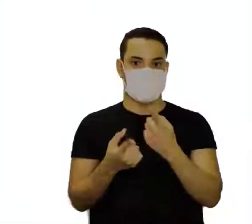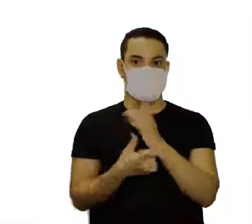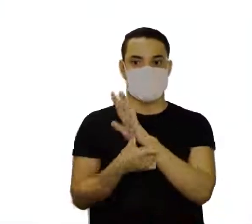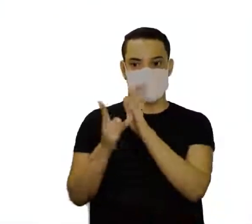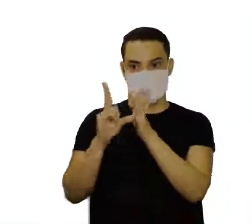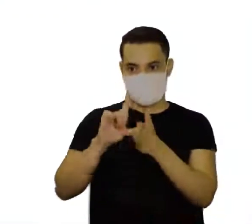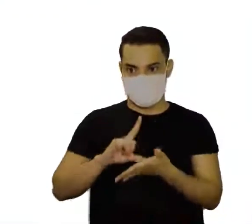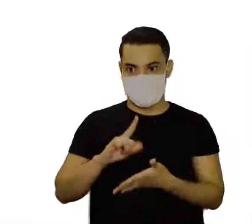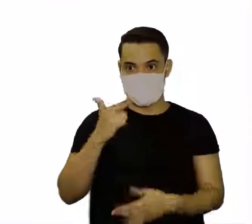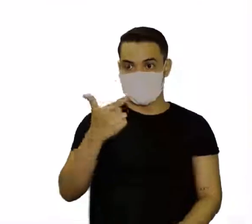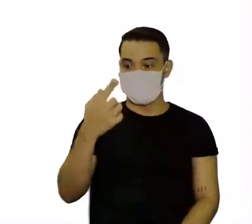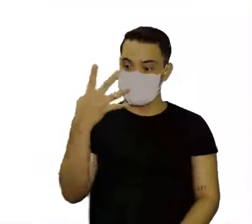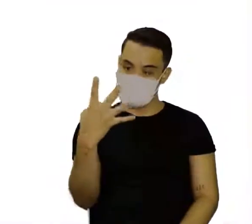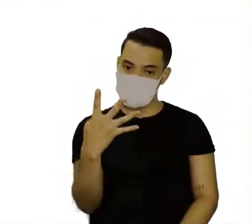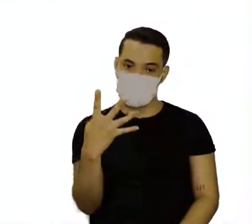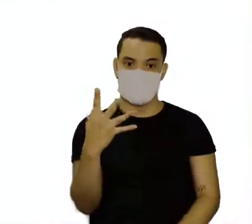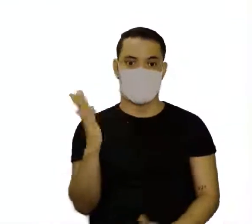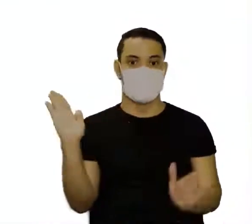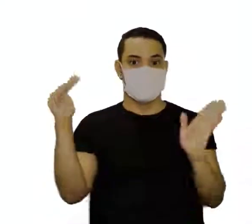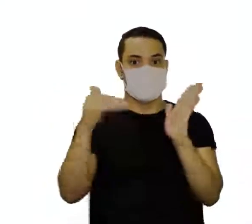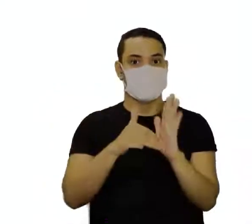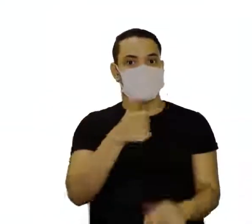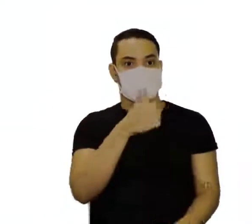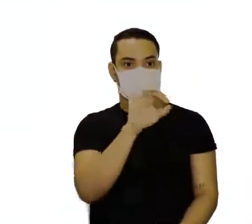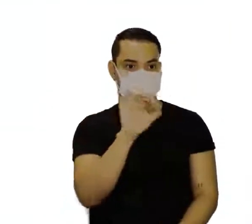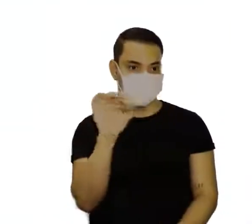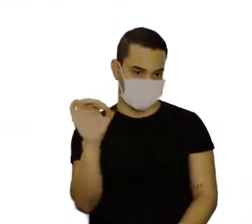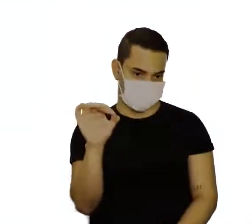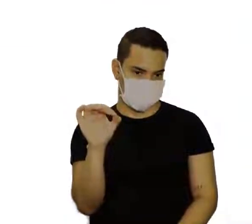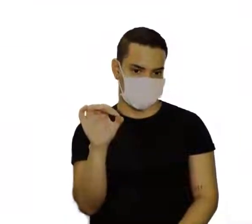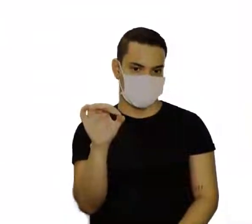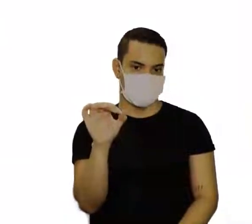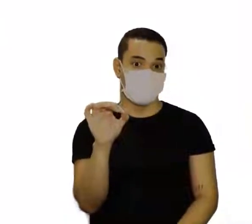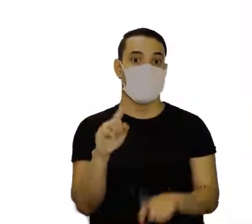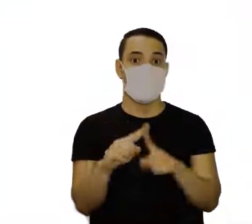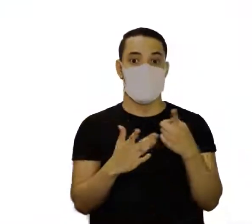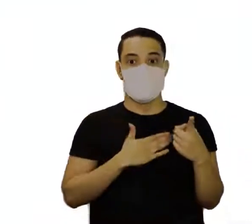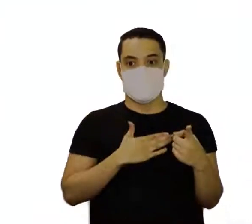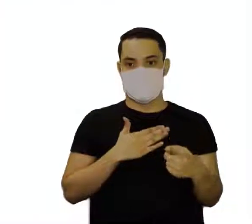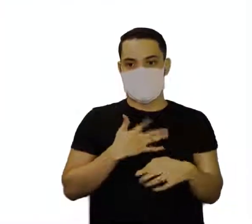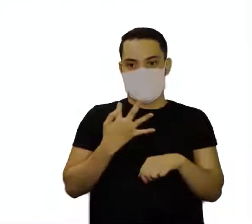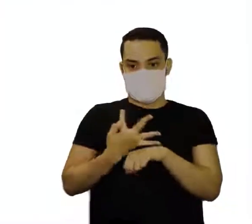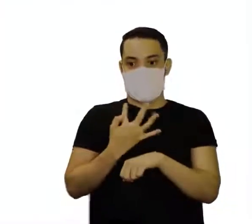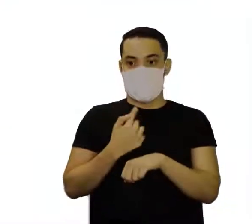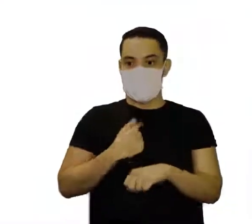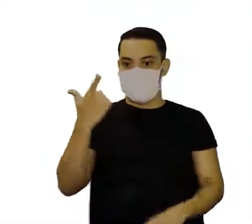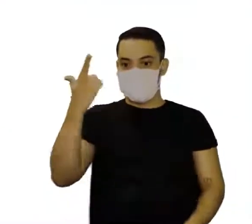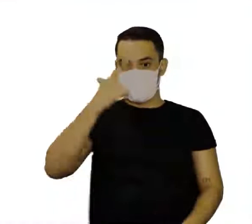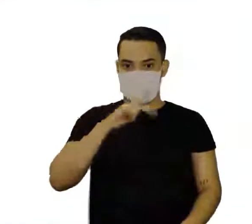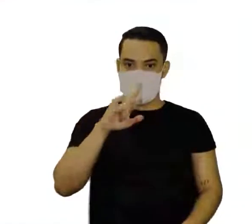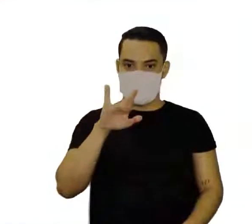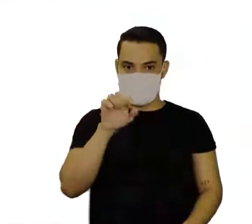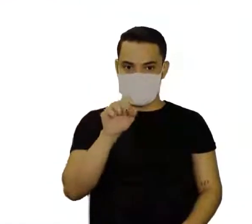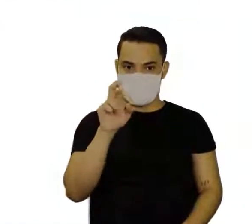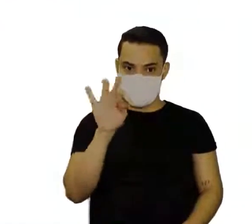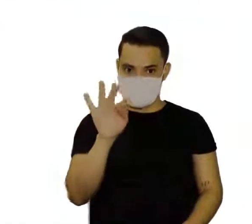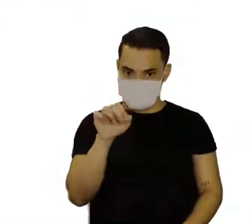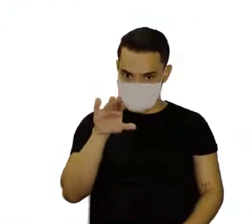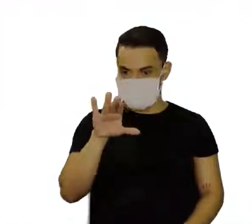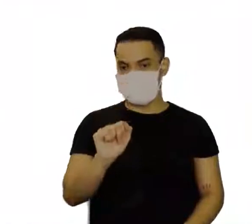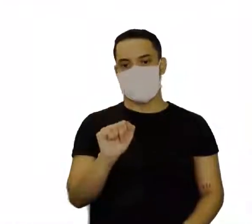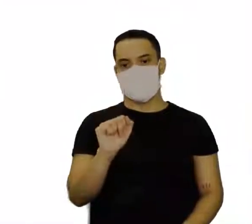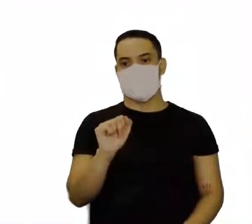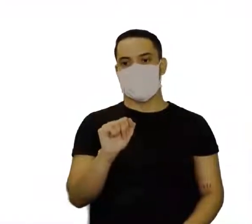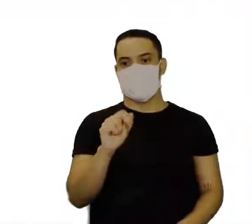de 24 para 100. Só que a minha resistência permaneceu 48. Eu poderia ir